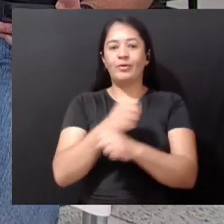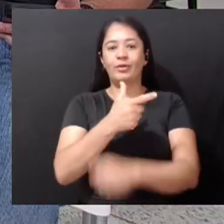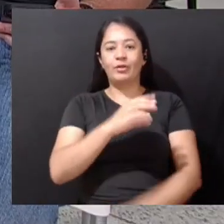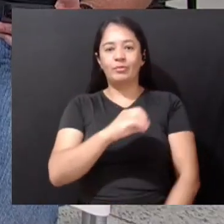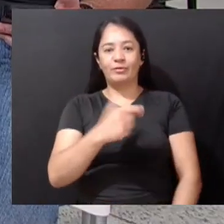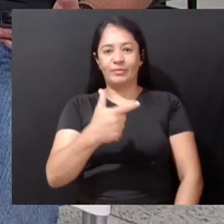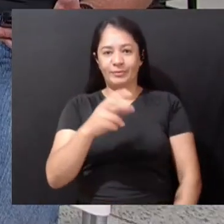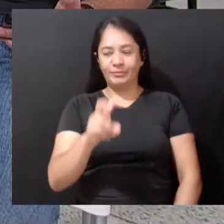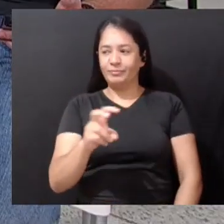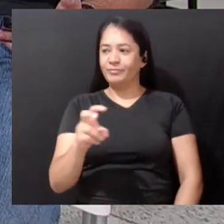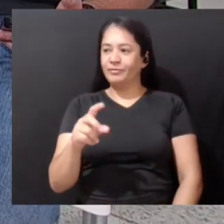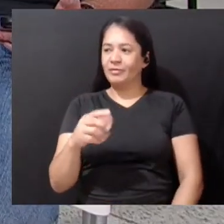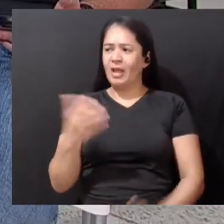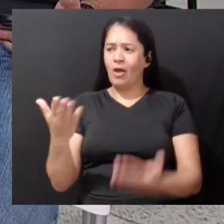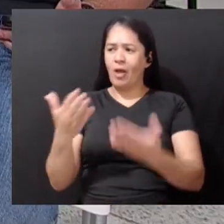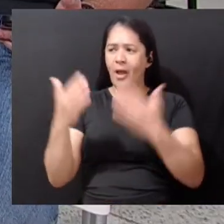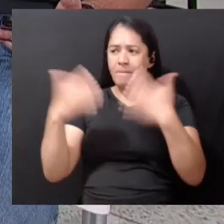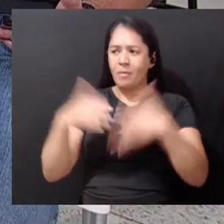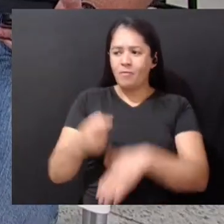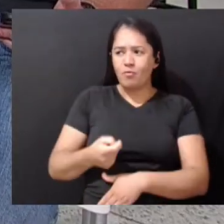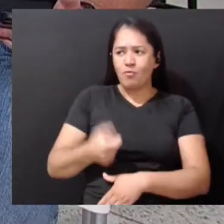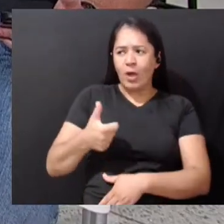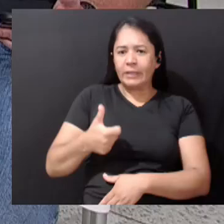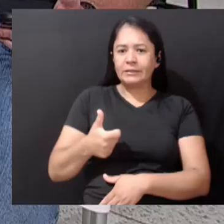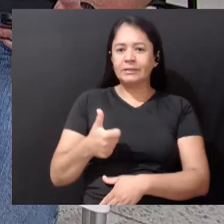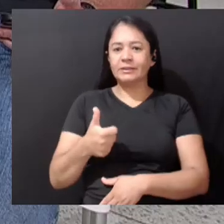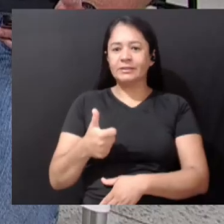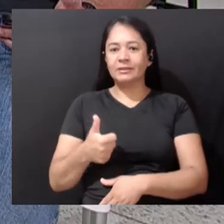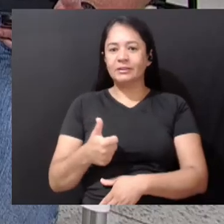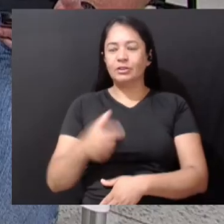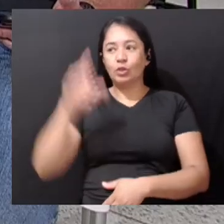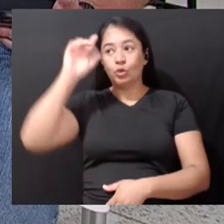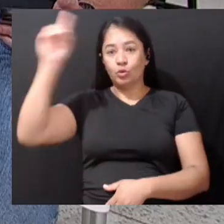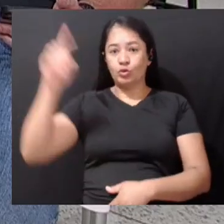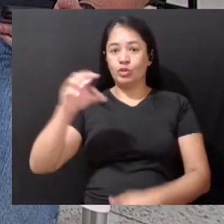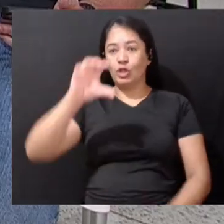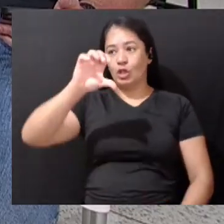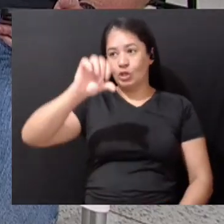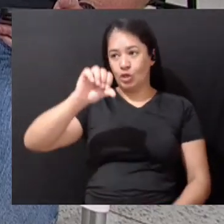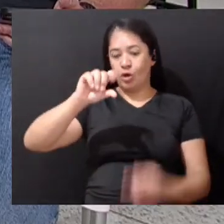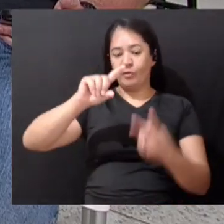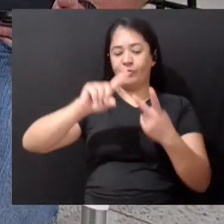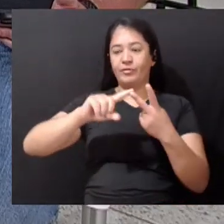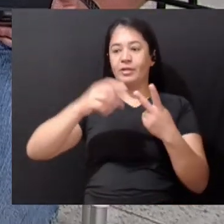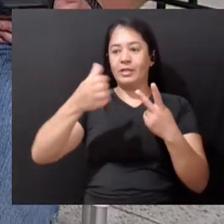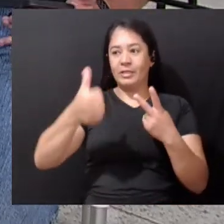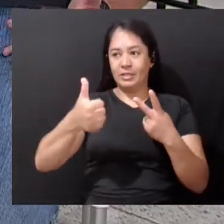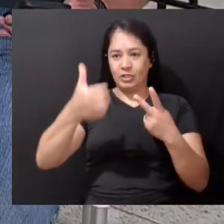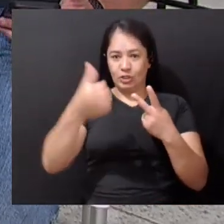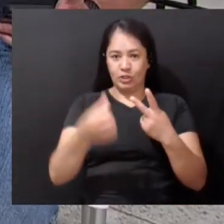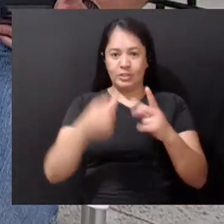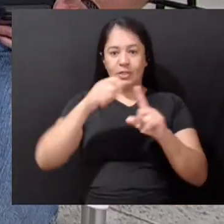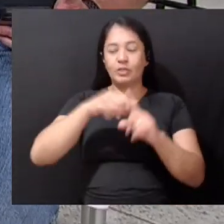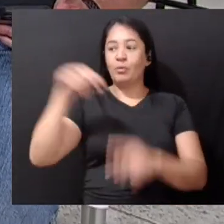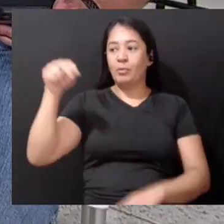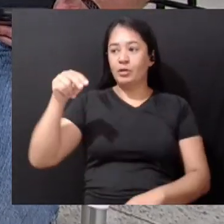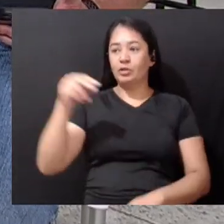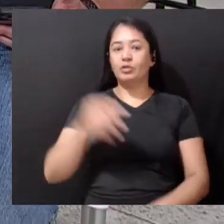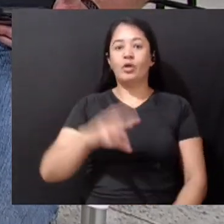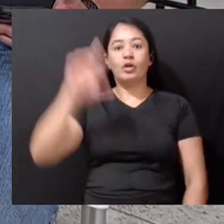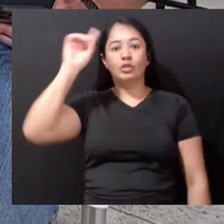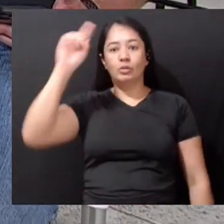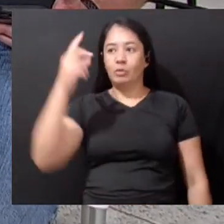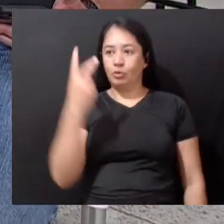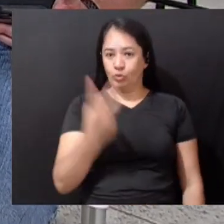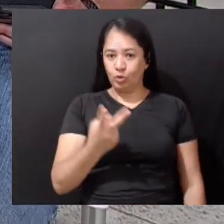já estão chegando, né? Serão aplicadas nos dias 9 e 16 de novembro, né? 2 domingos. Eu acredito que a primeira dica,